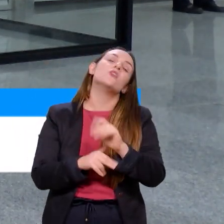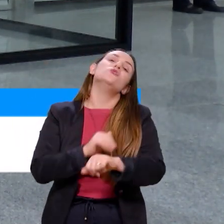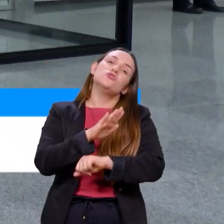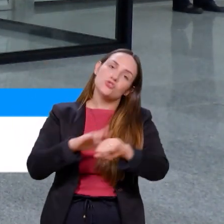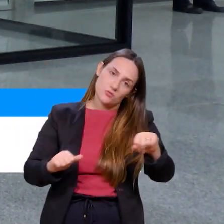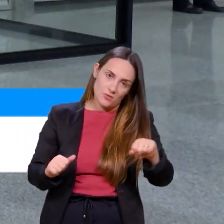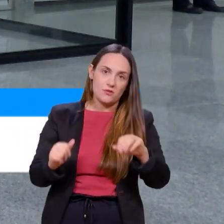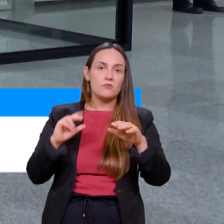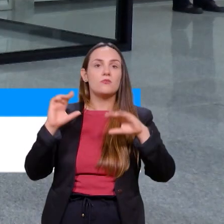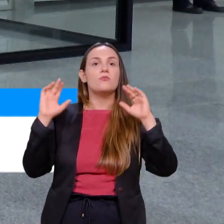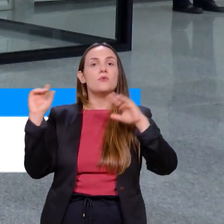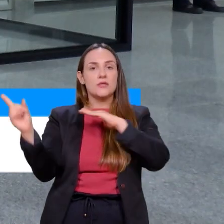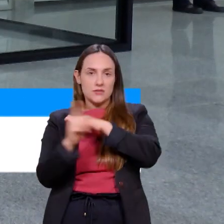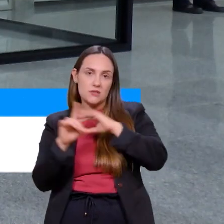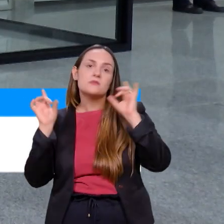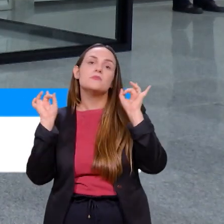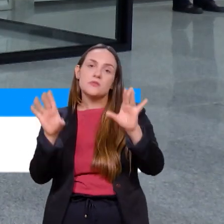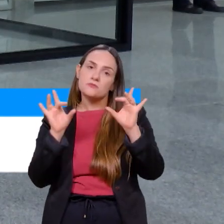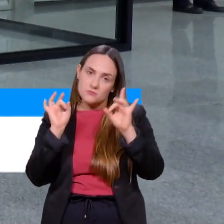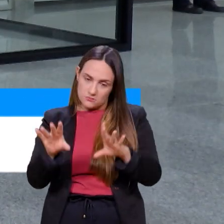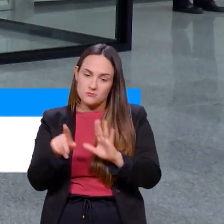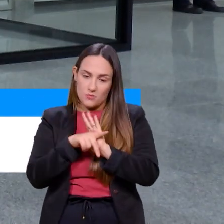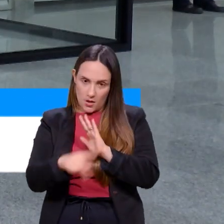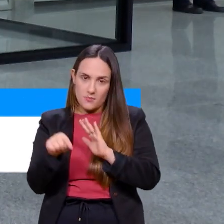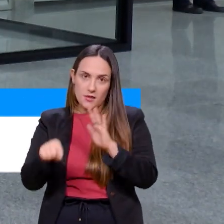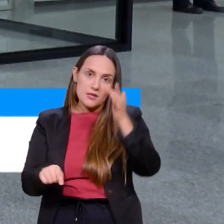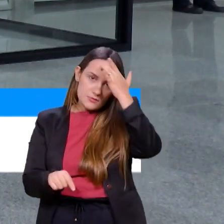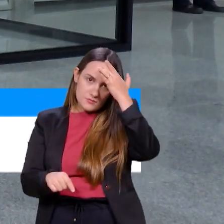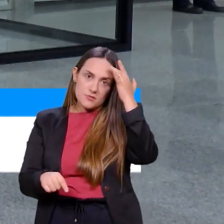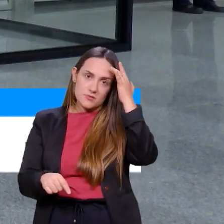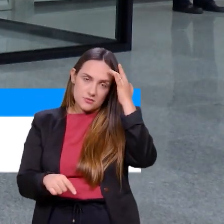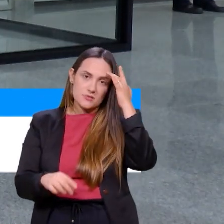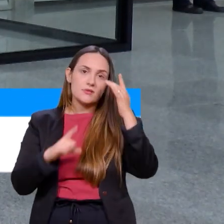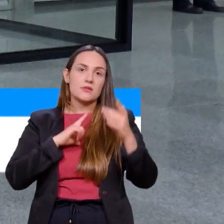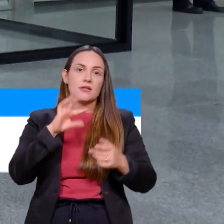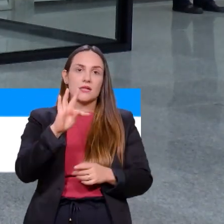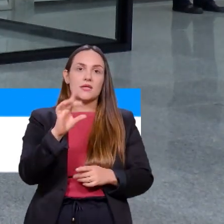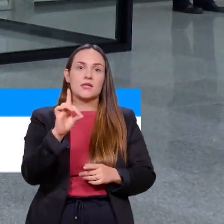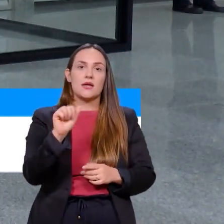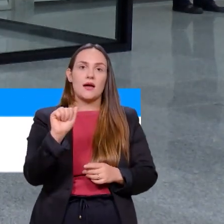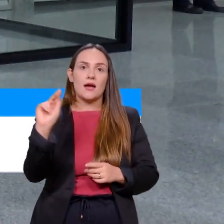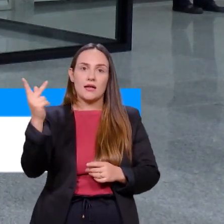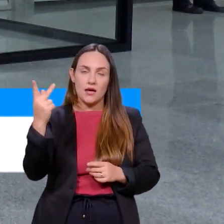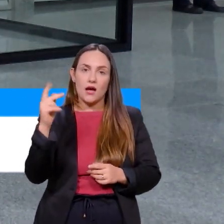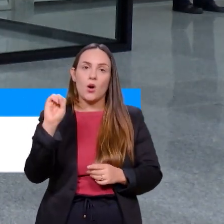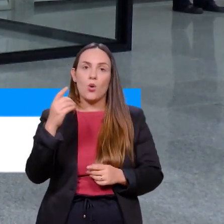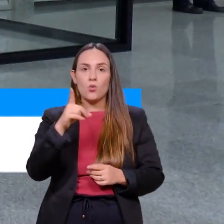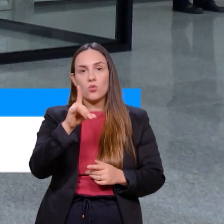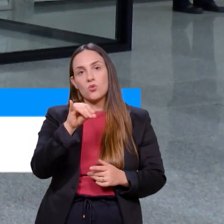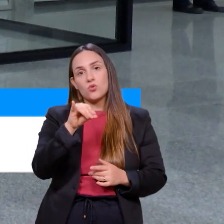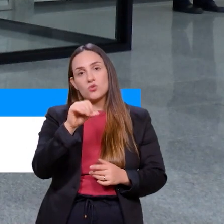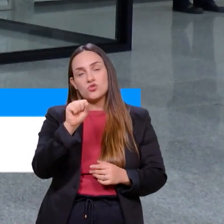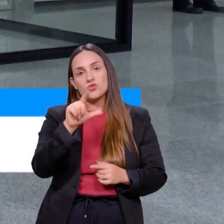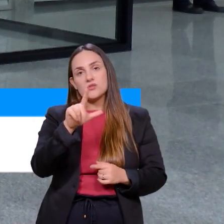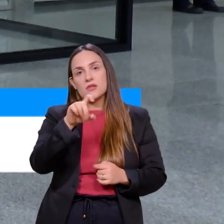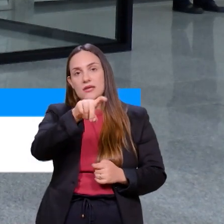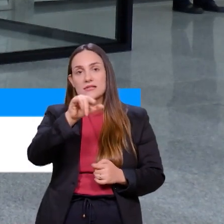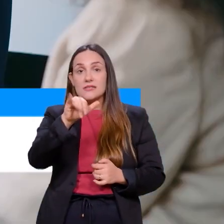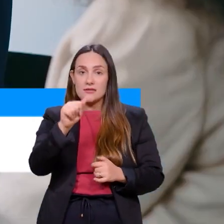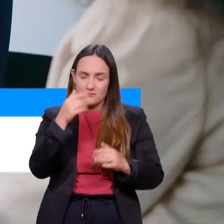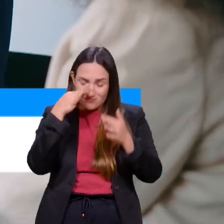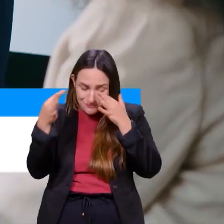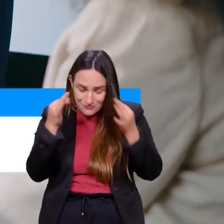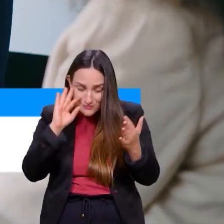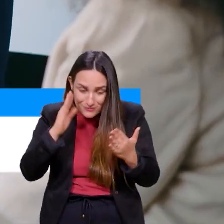objetiva as normas que regem a necessidade de atendimento especializado às pessoas com TDAH ou